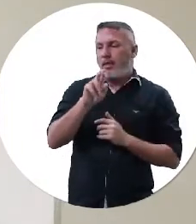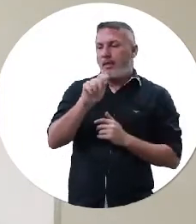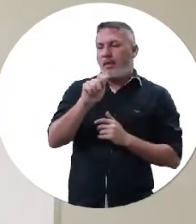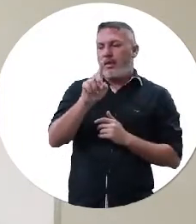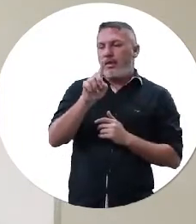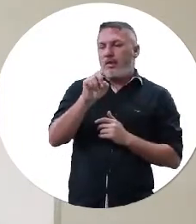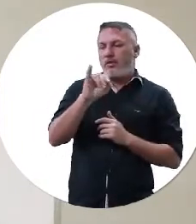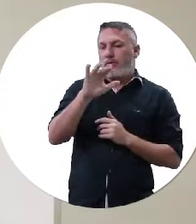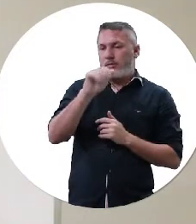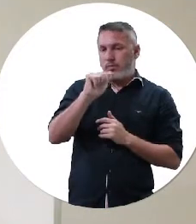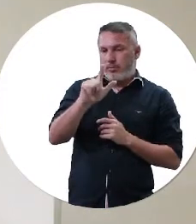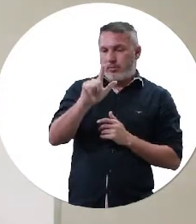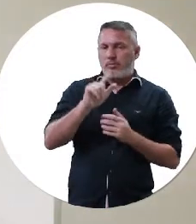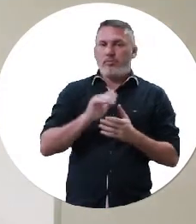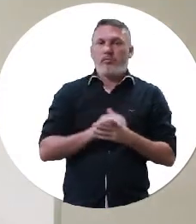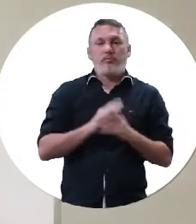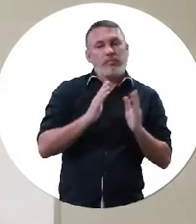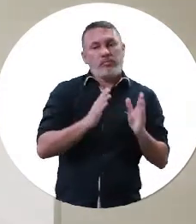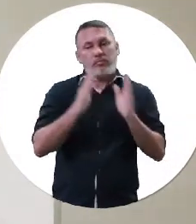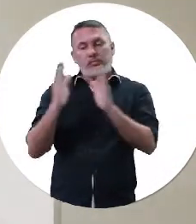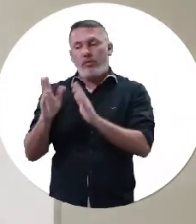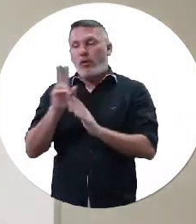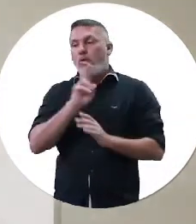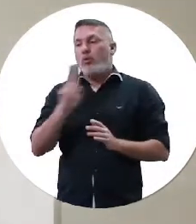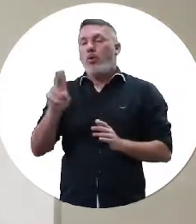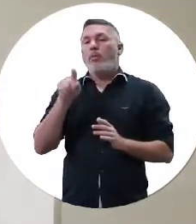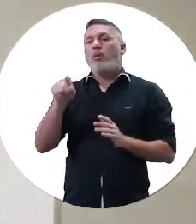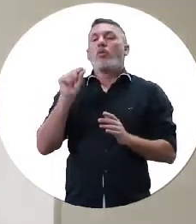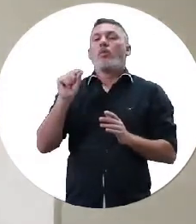vai dar nome como se fosse um radical.